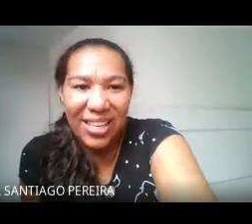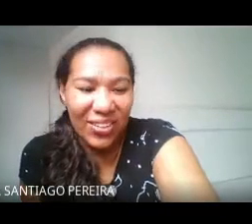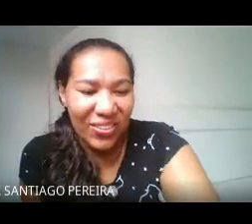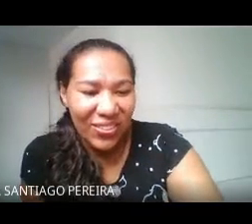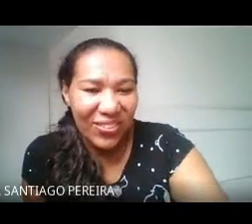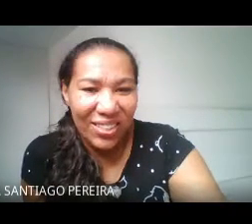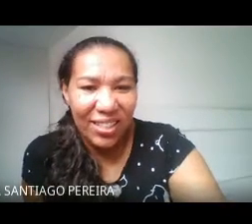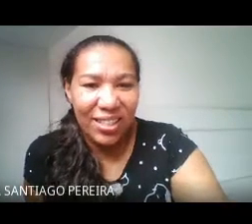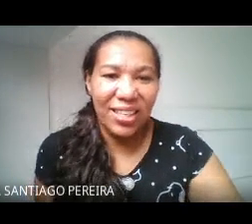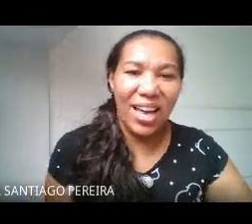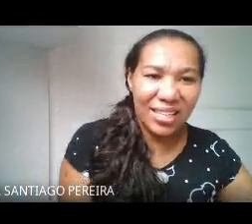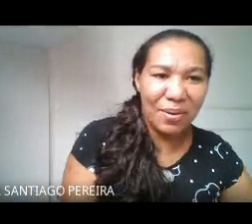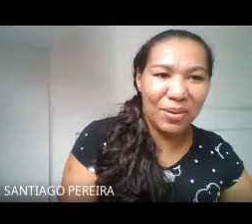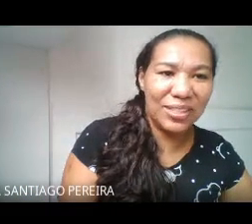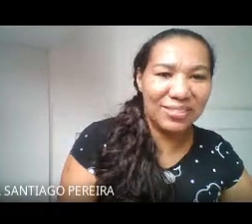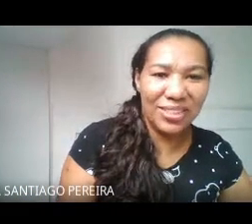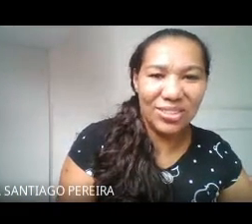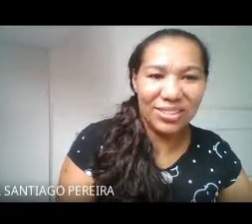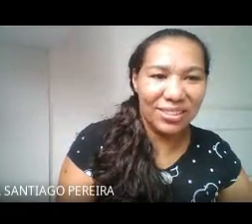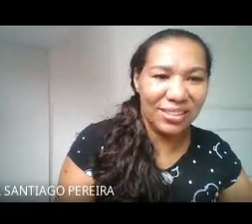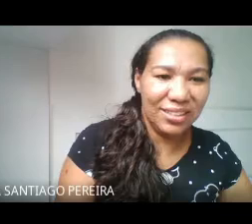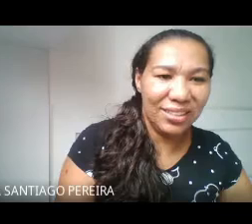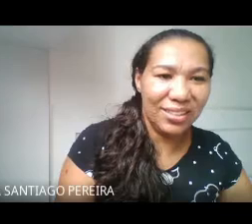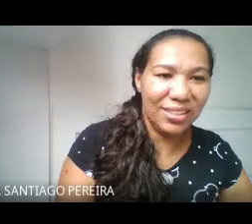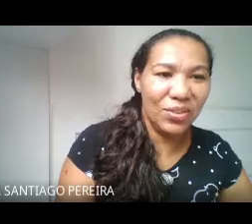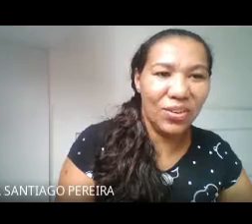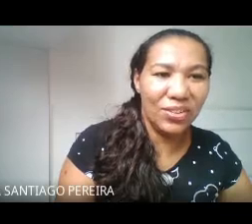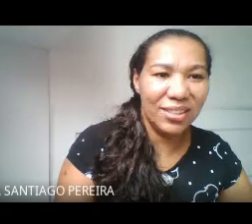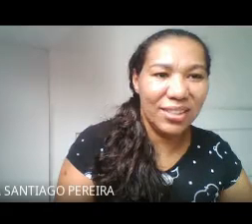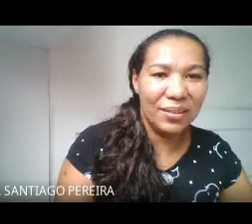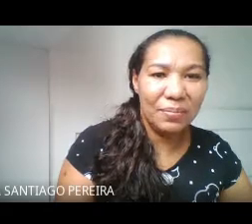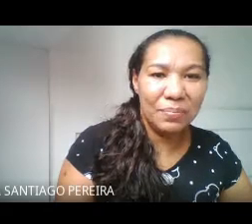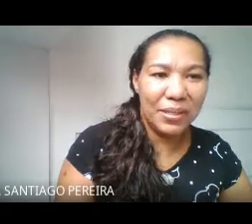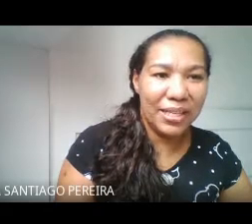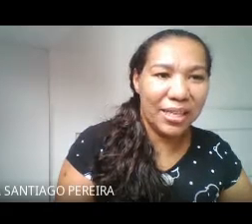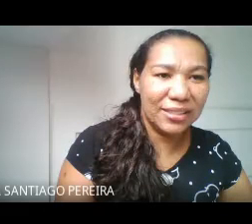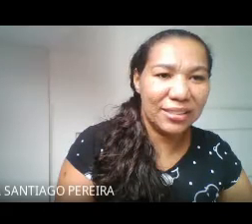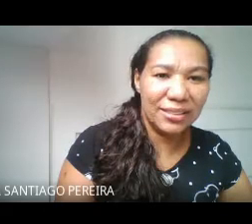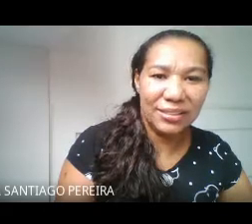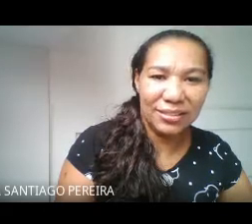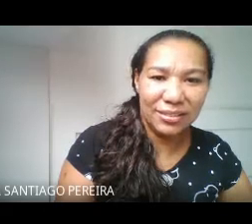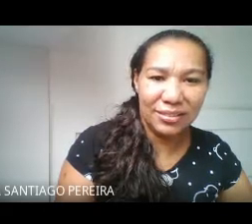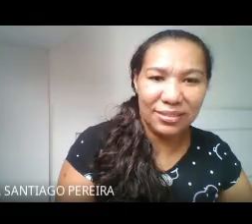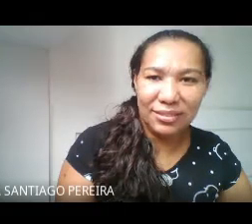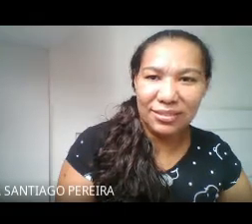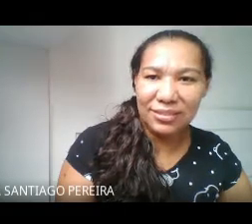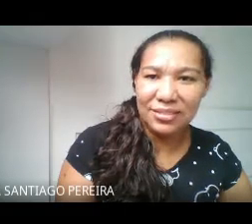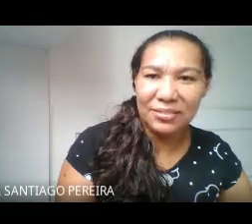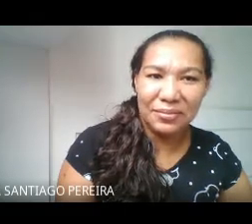É sério. Ai, que maldade, minha gente. E o ó. Pera.